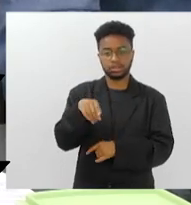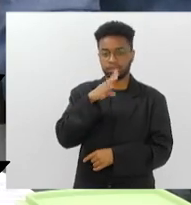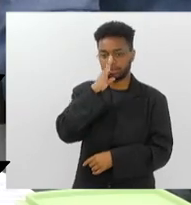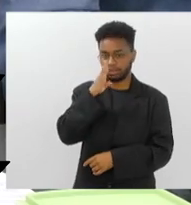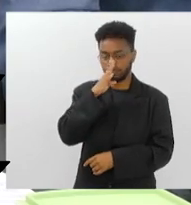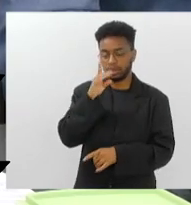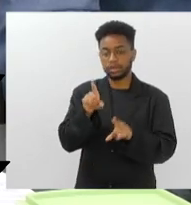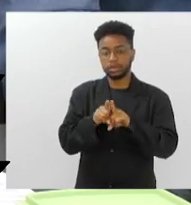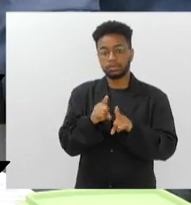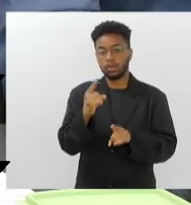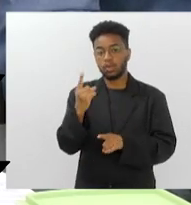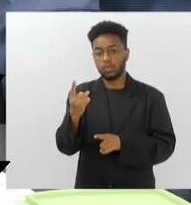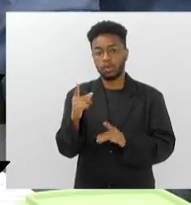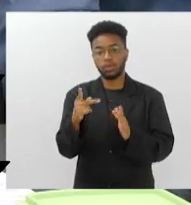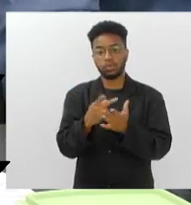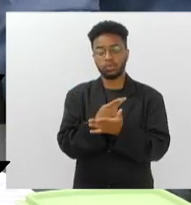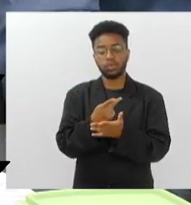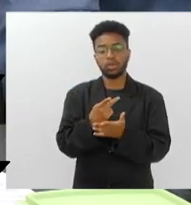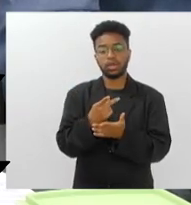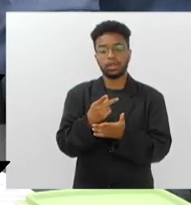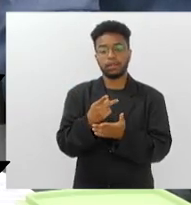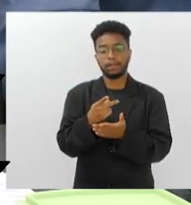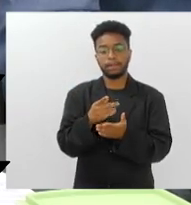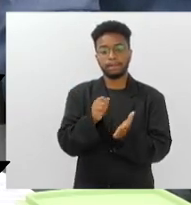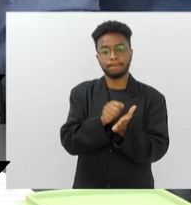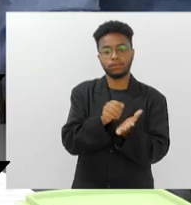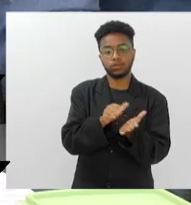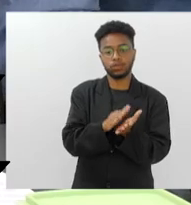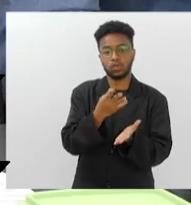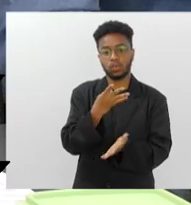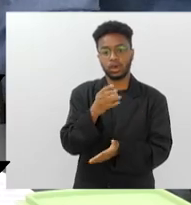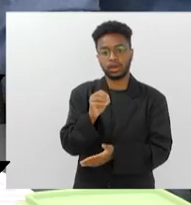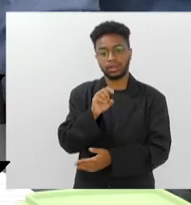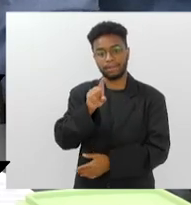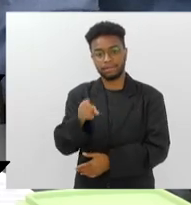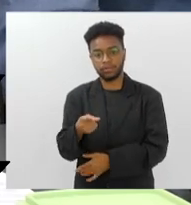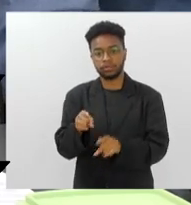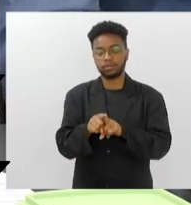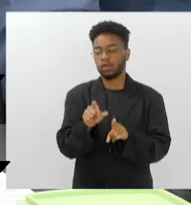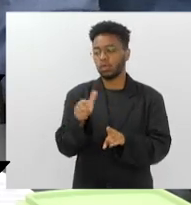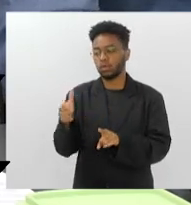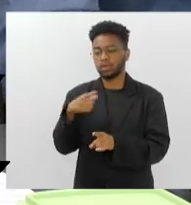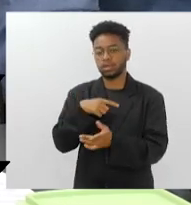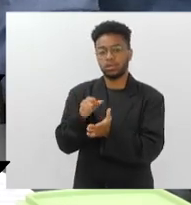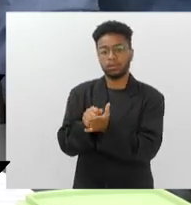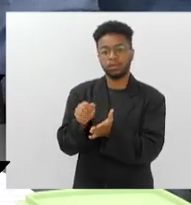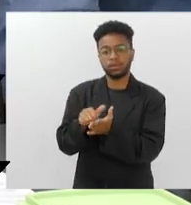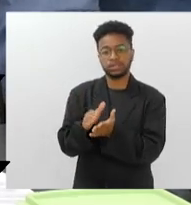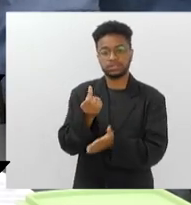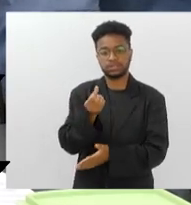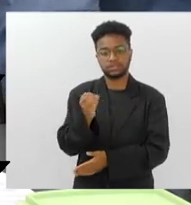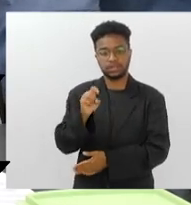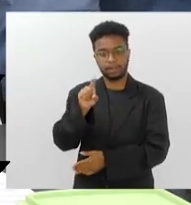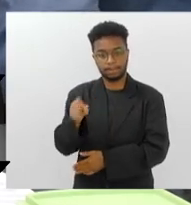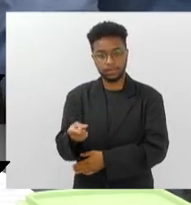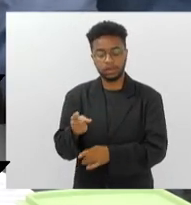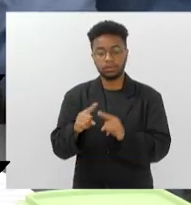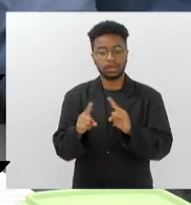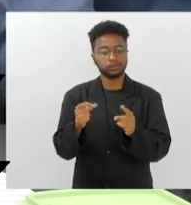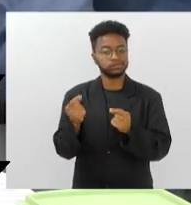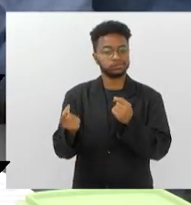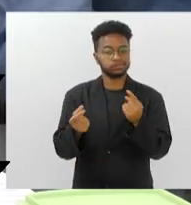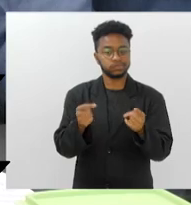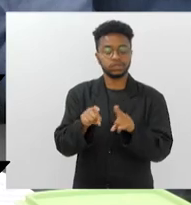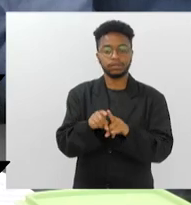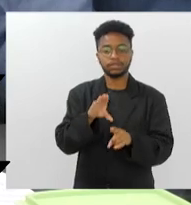gerou uma multa de 40.000 o outro uma multa de 60.000 mas são questões isoladas a CPI queria pegar o conjunto